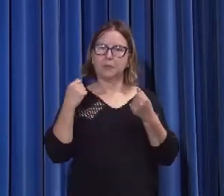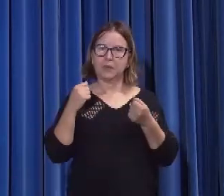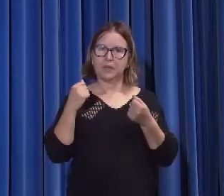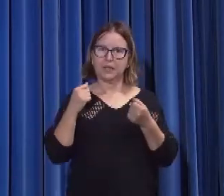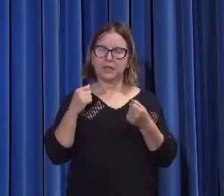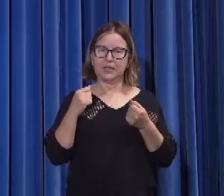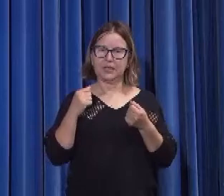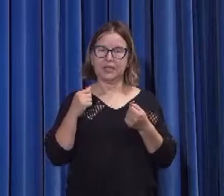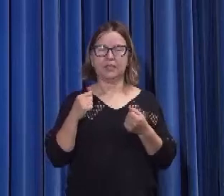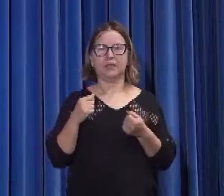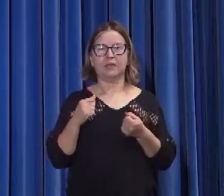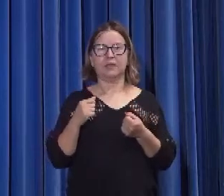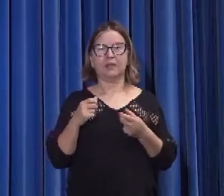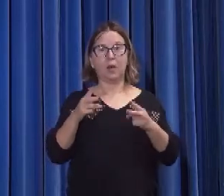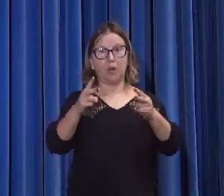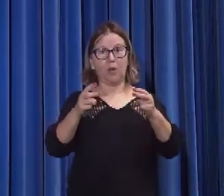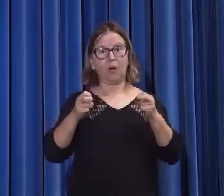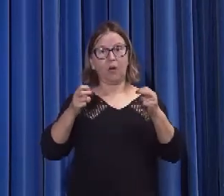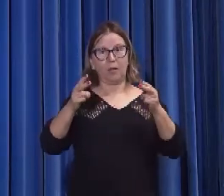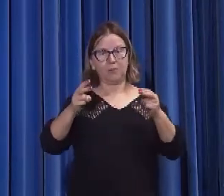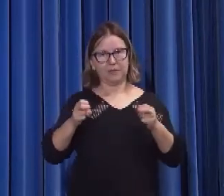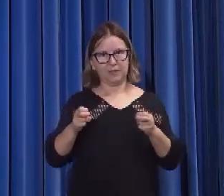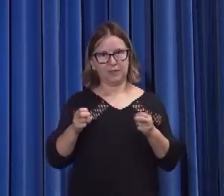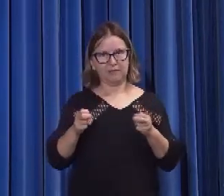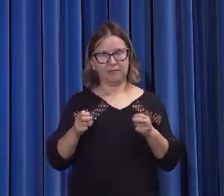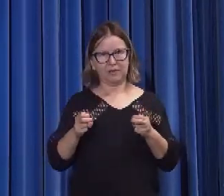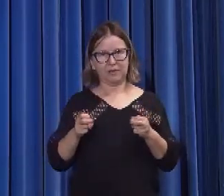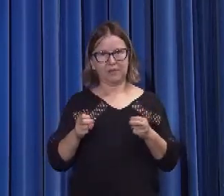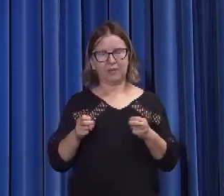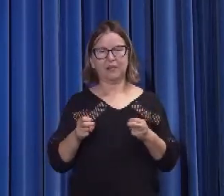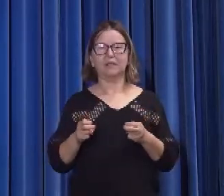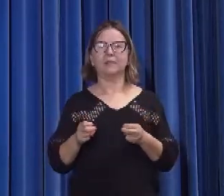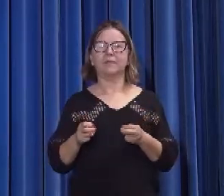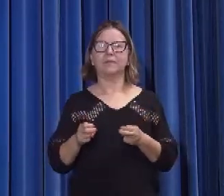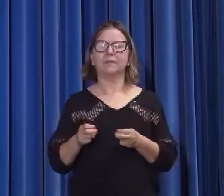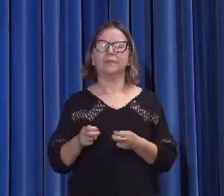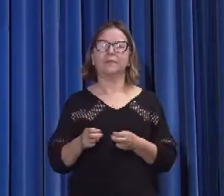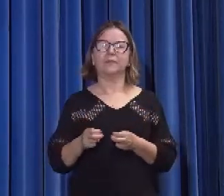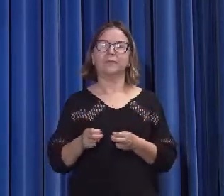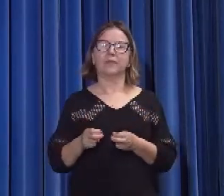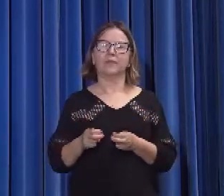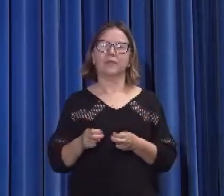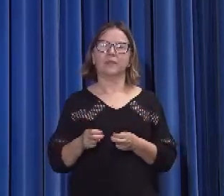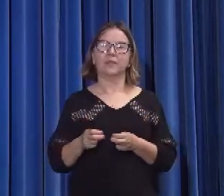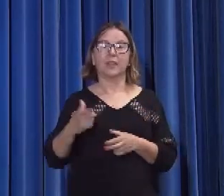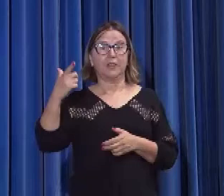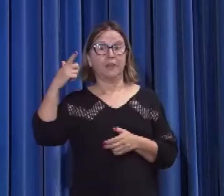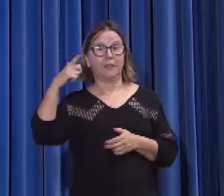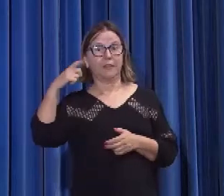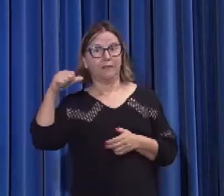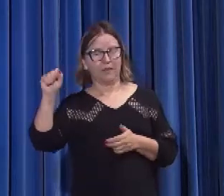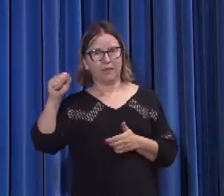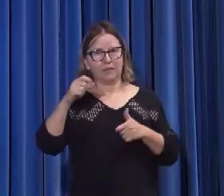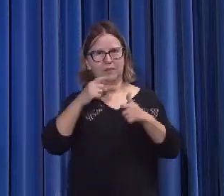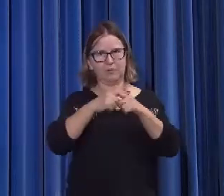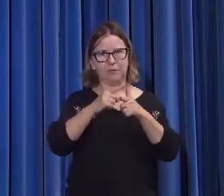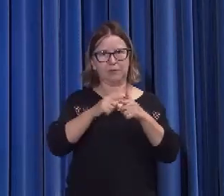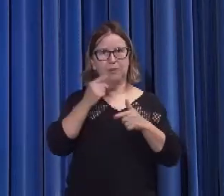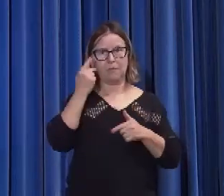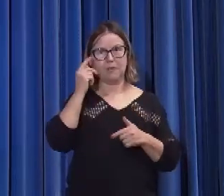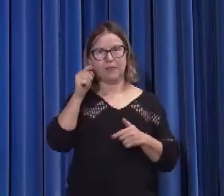princípio, para que você supere as adversidades, para que você tenha força